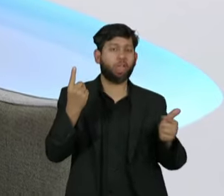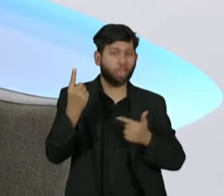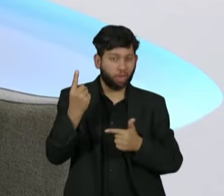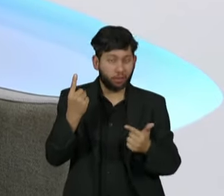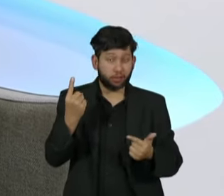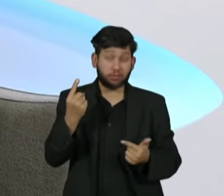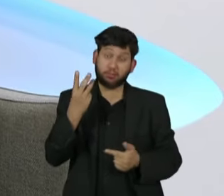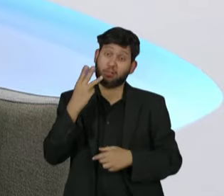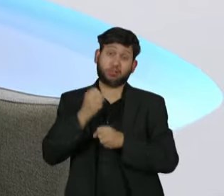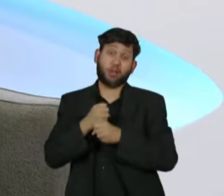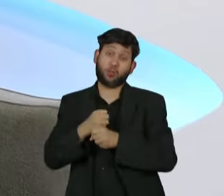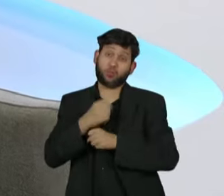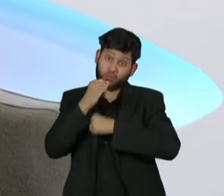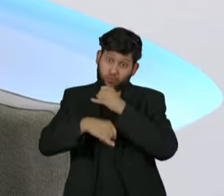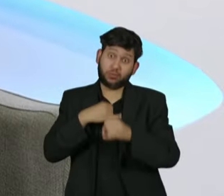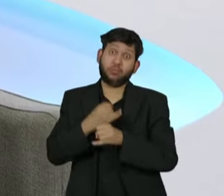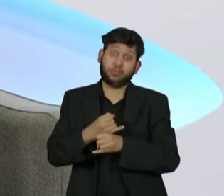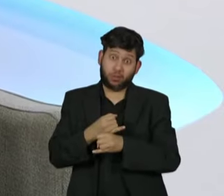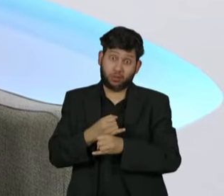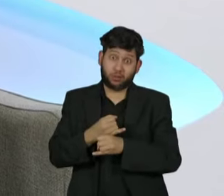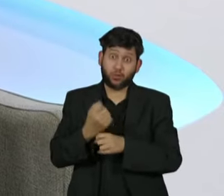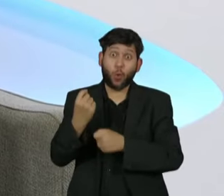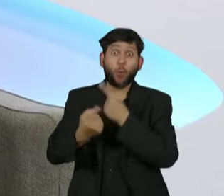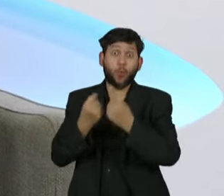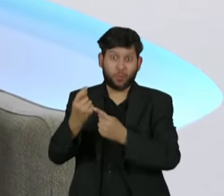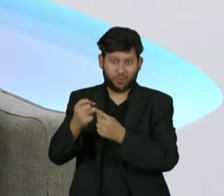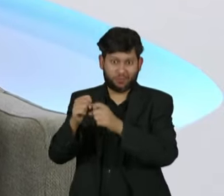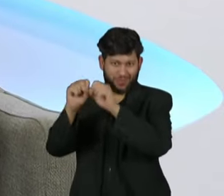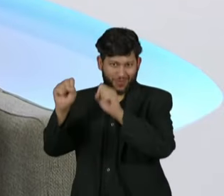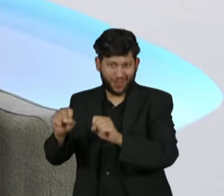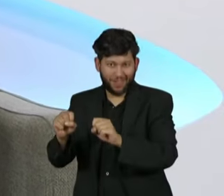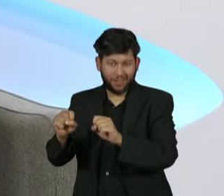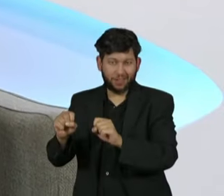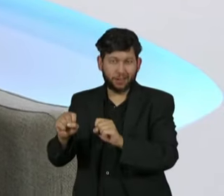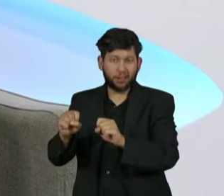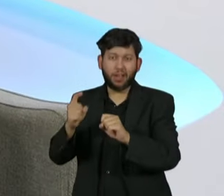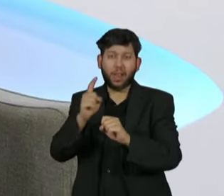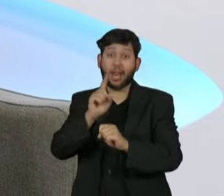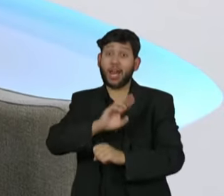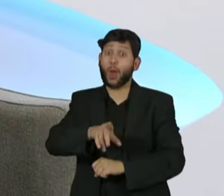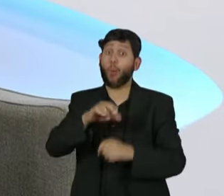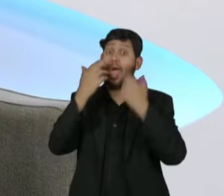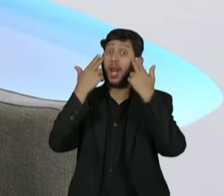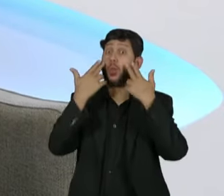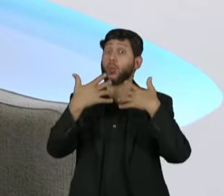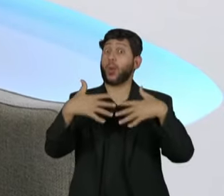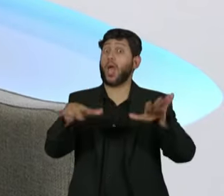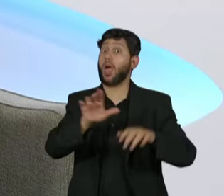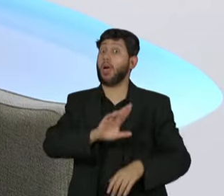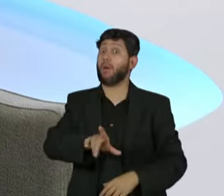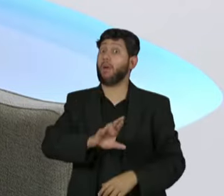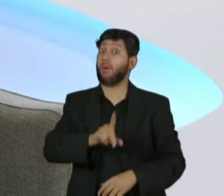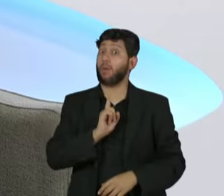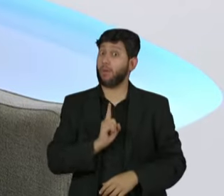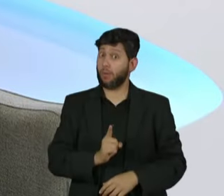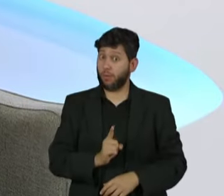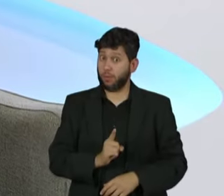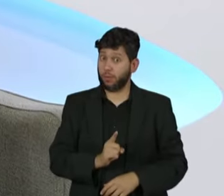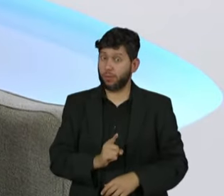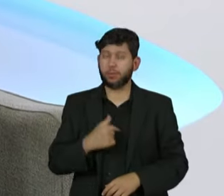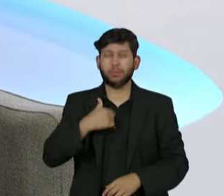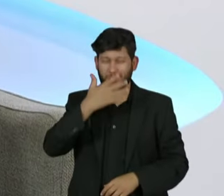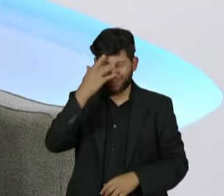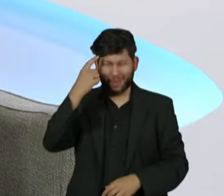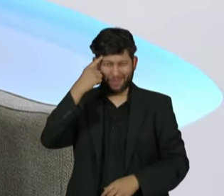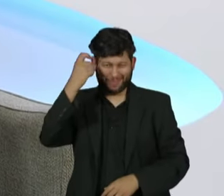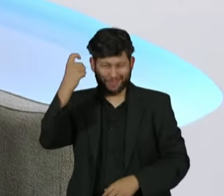de internet em algumas poucas plataformas ela não é natural Tá certo se você ela é uma